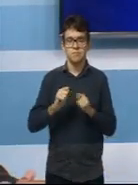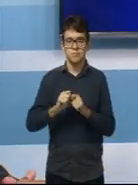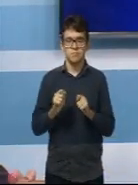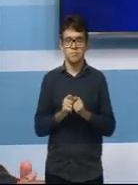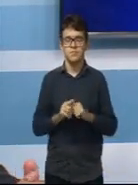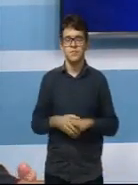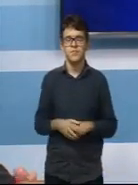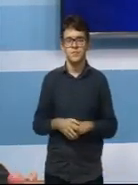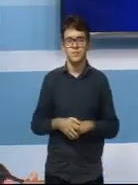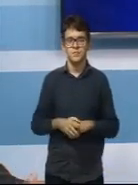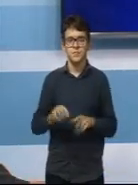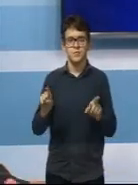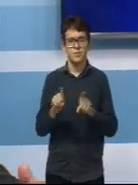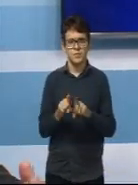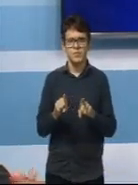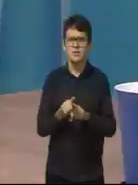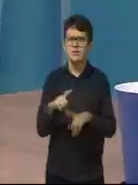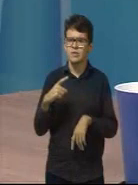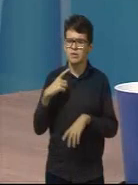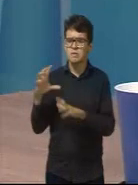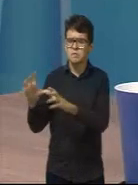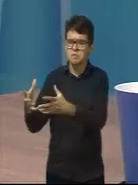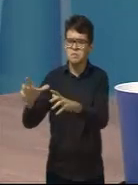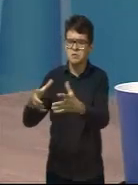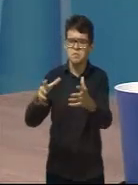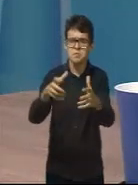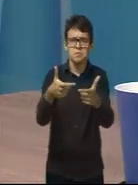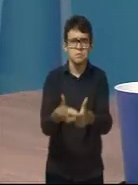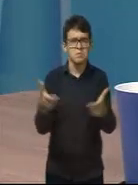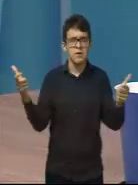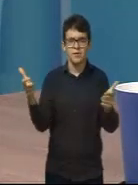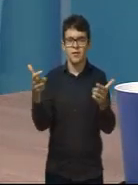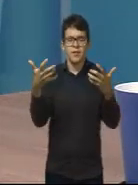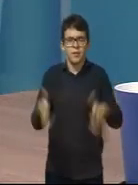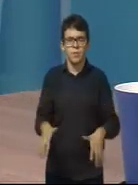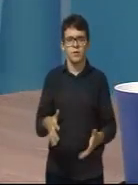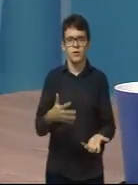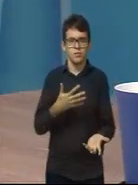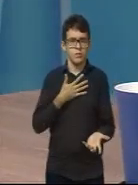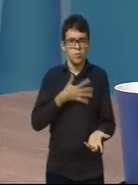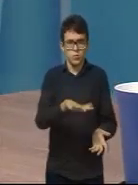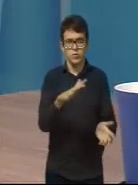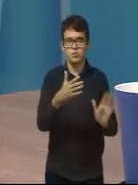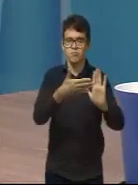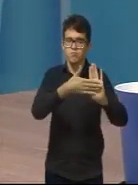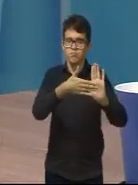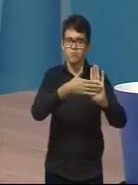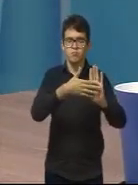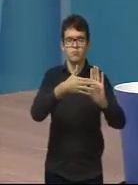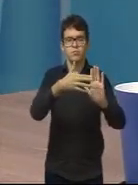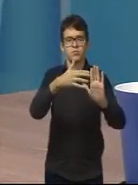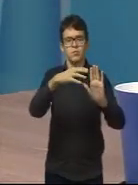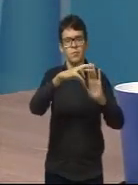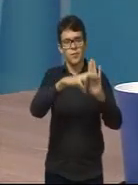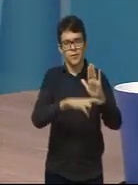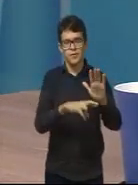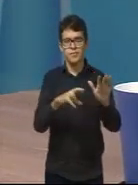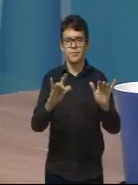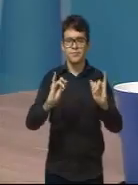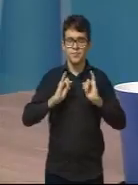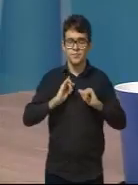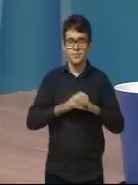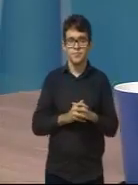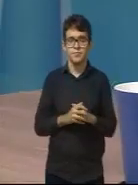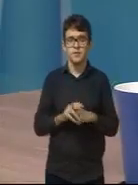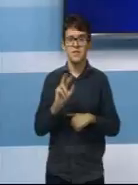aí insatisfações de todas as partes. Nos aproximamos, Moreira, da próxima eleição. Estamos aí